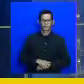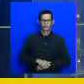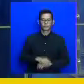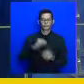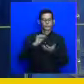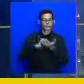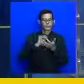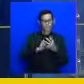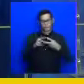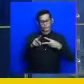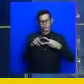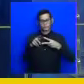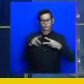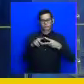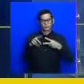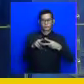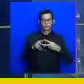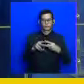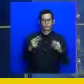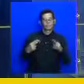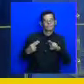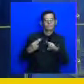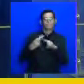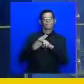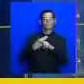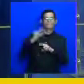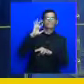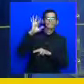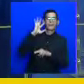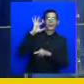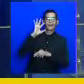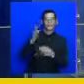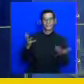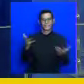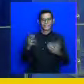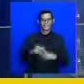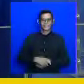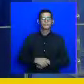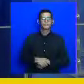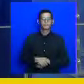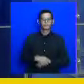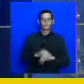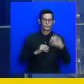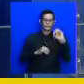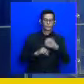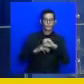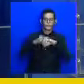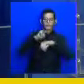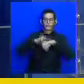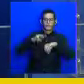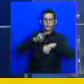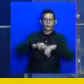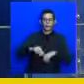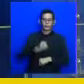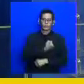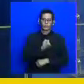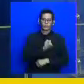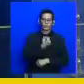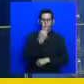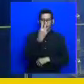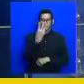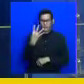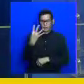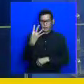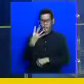Ainda faltam dois números. Loterias Caixa, já pensou? Bola marrom 24. Marrom